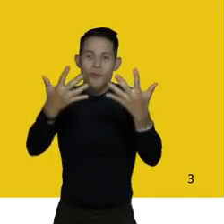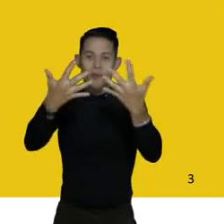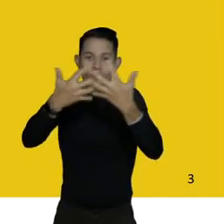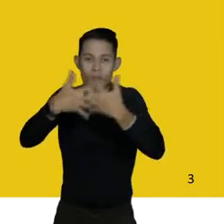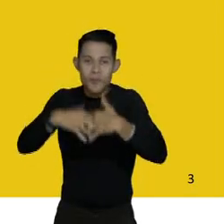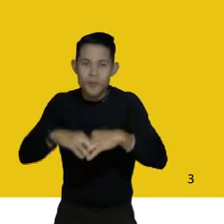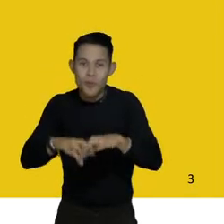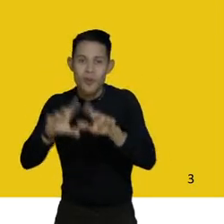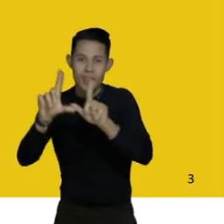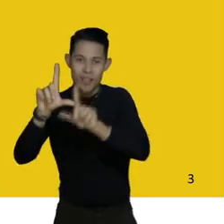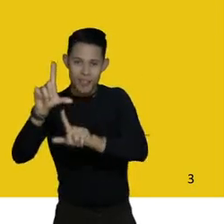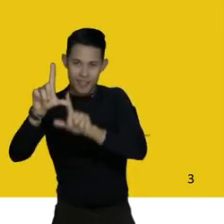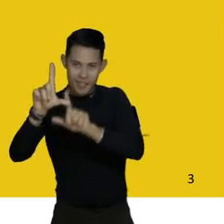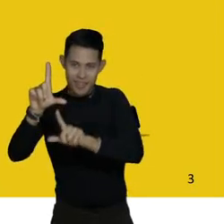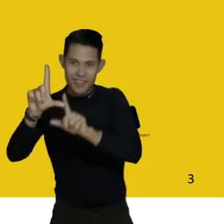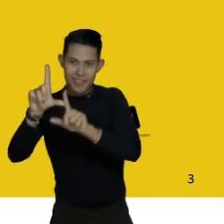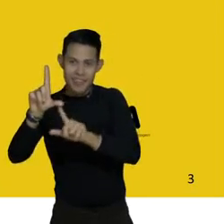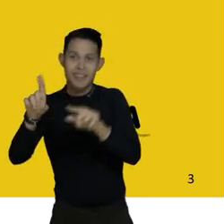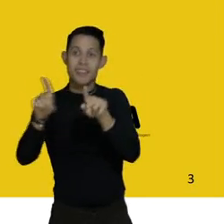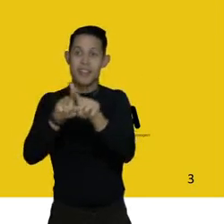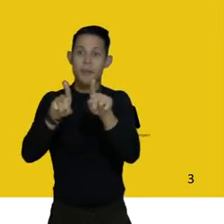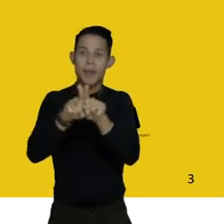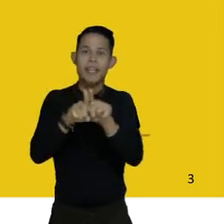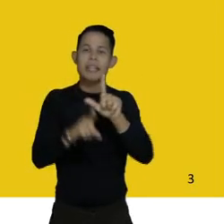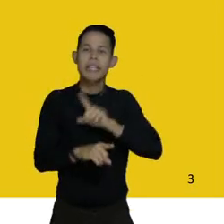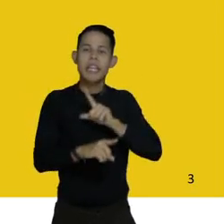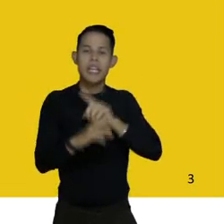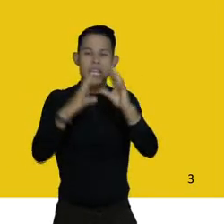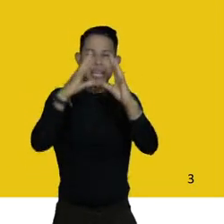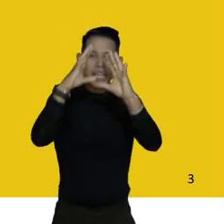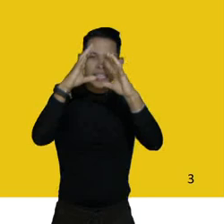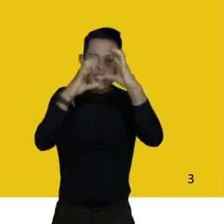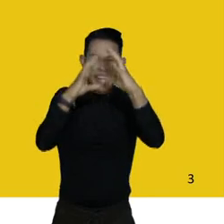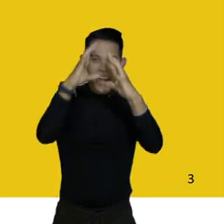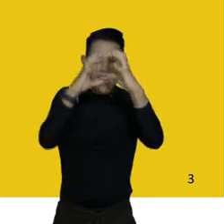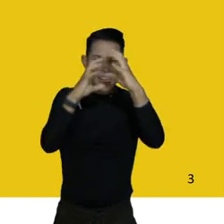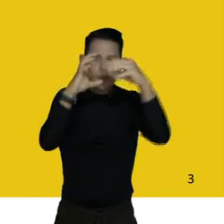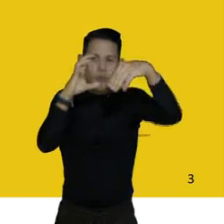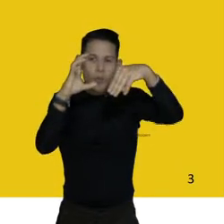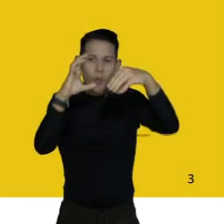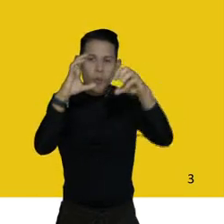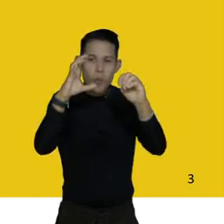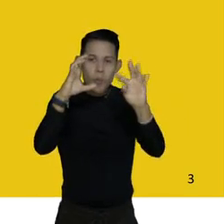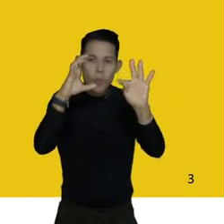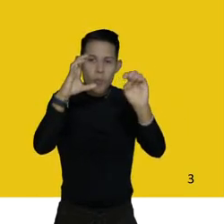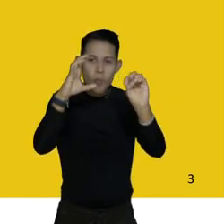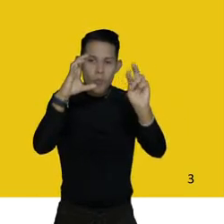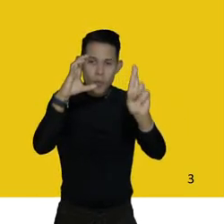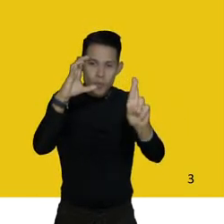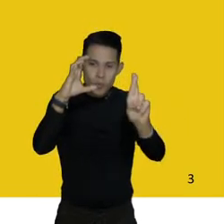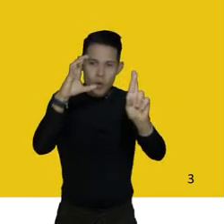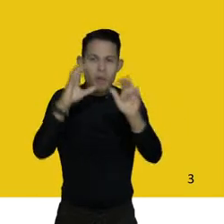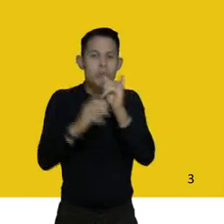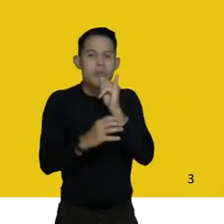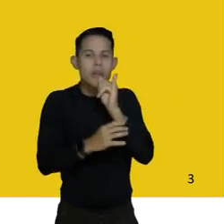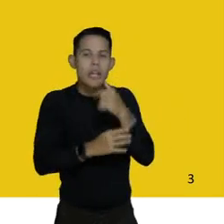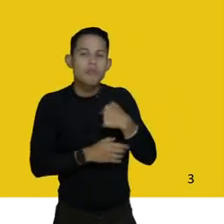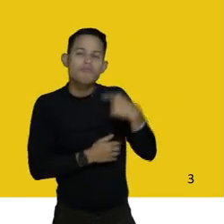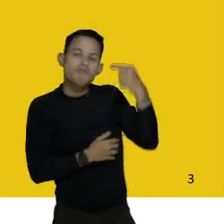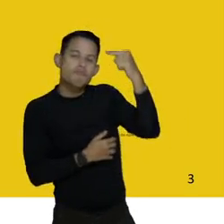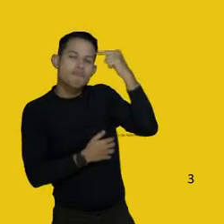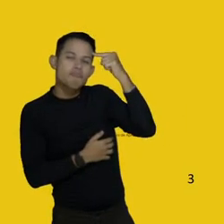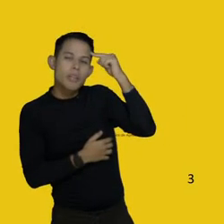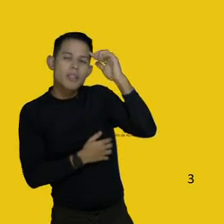motor né que vai também ver a gente quando a gente lê mentalmente os sons que a gente deve pensar nesses